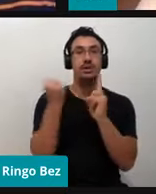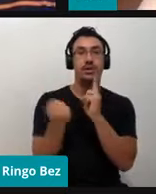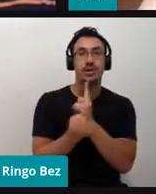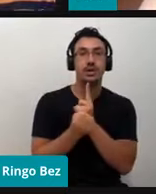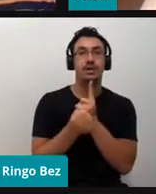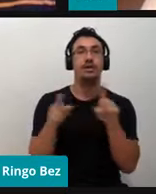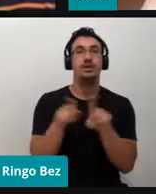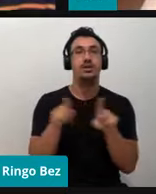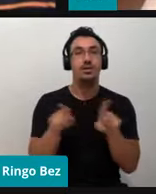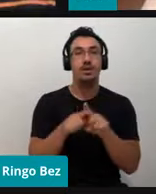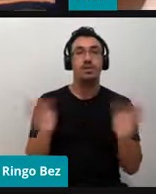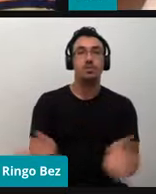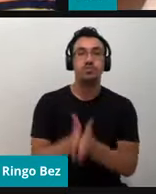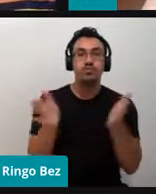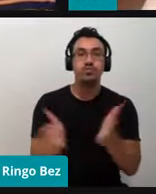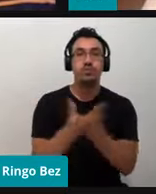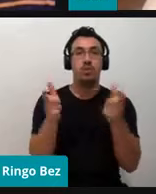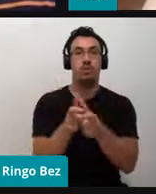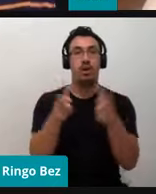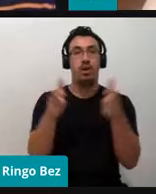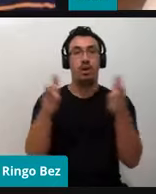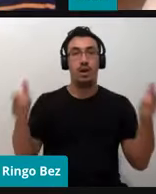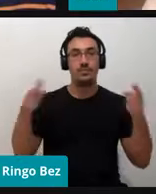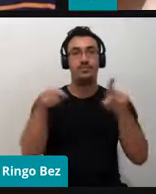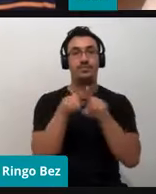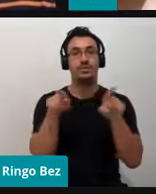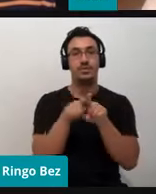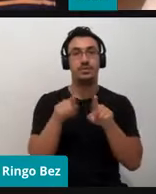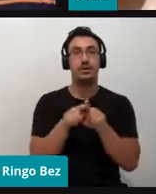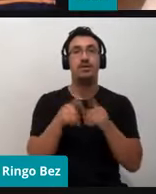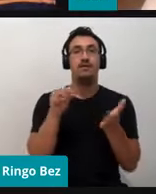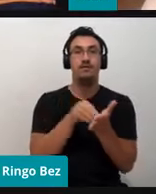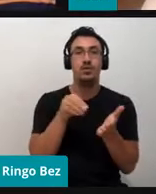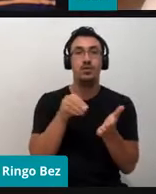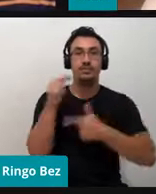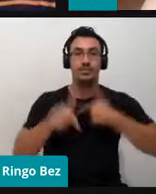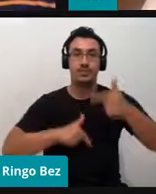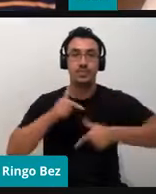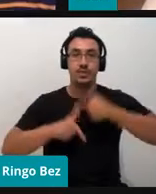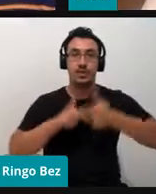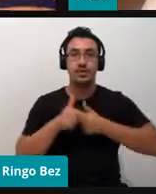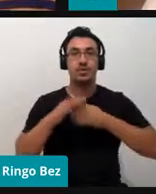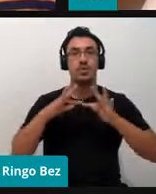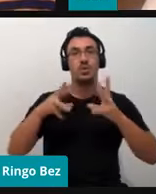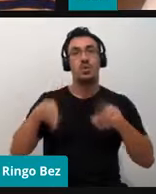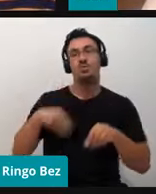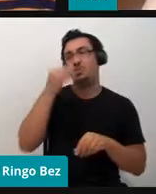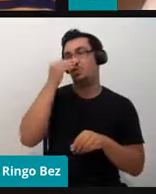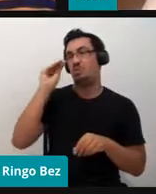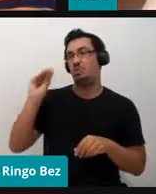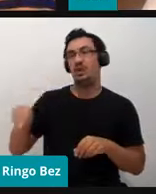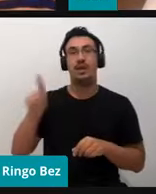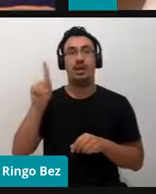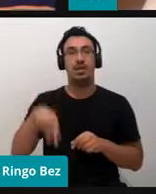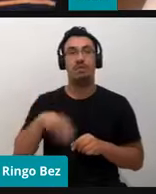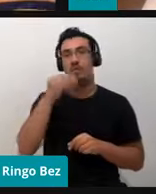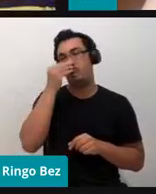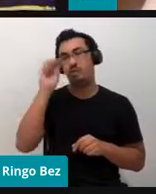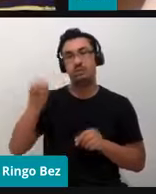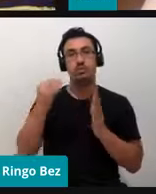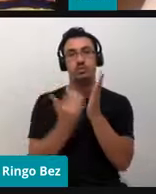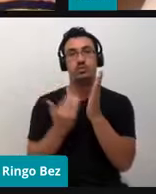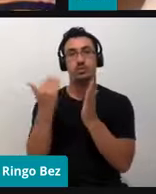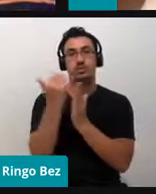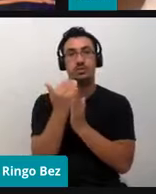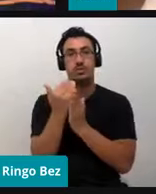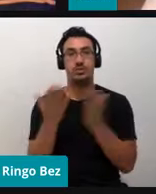aumentar a pobreza, que iam aumentar o desemprego, e tudo isso foi taxado como catastrofismo, né? Então,